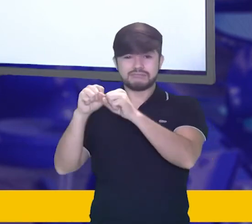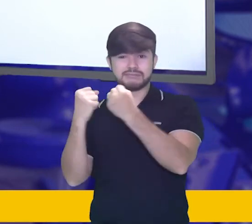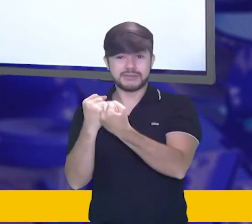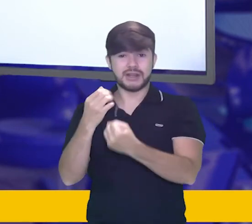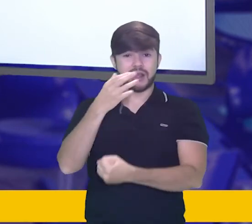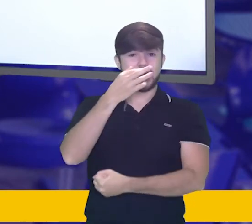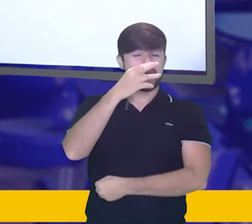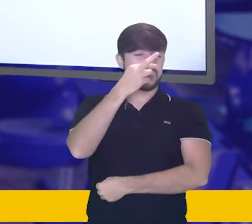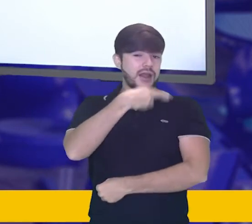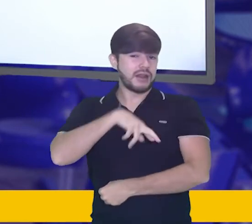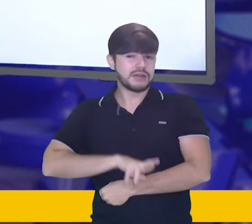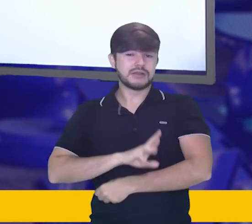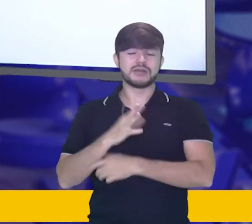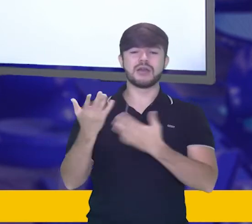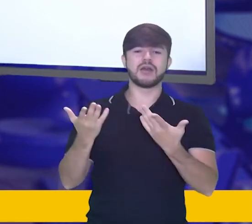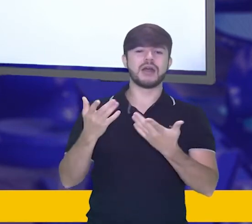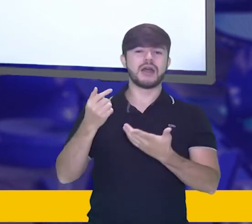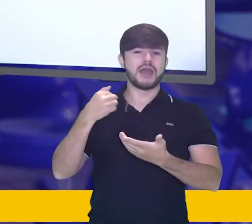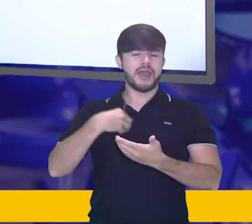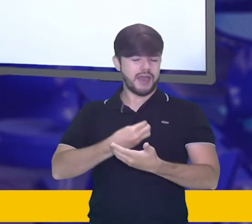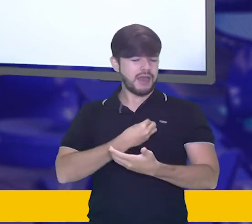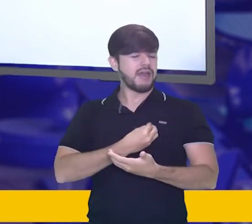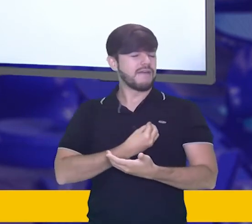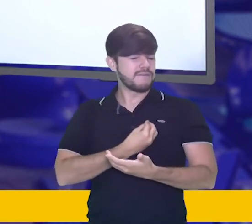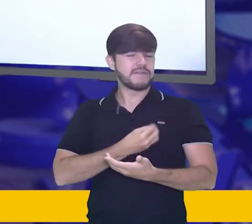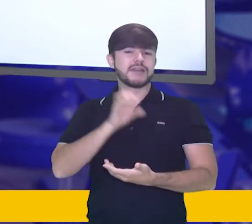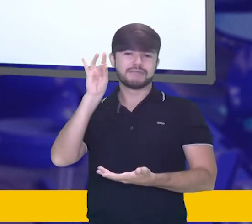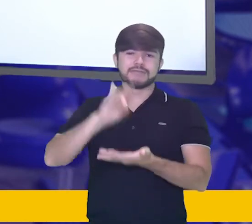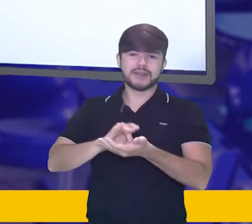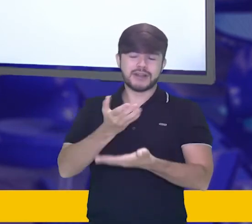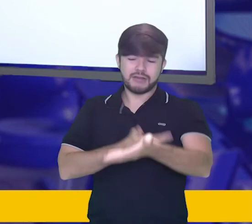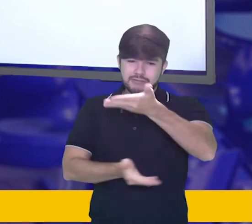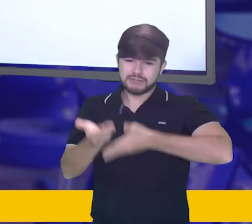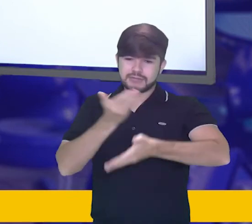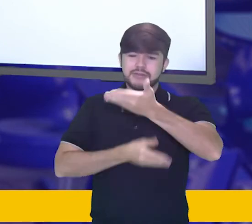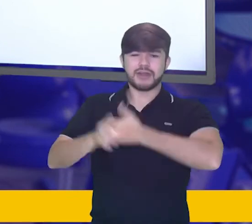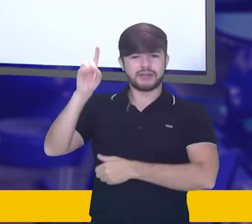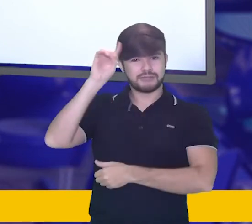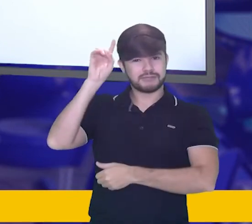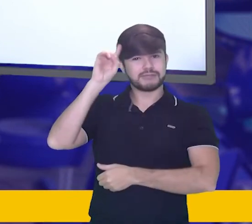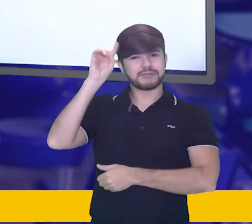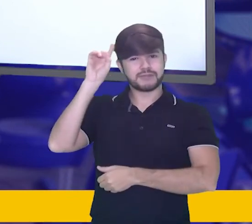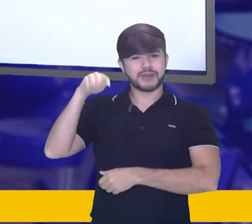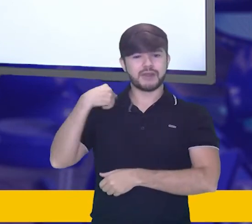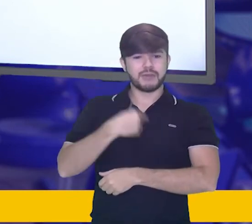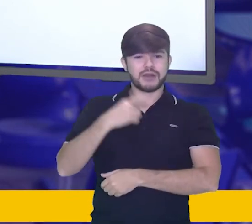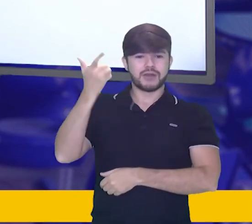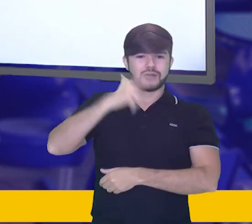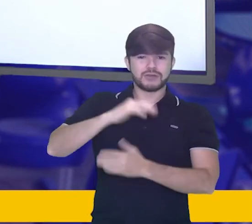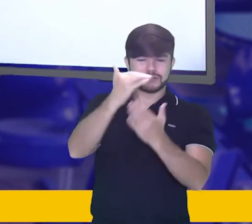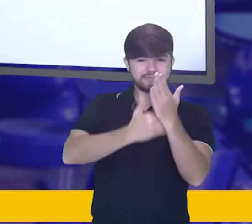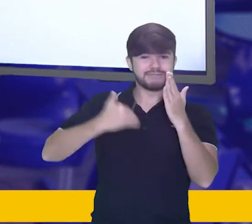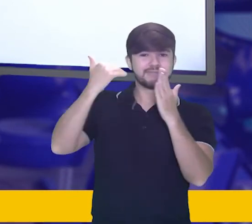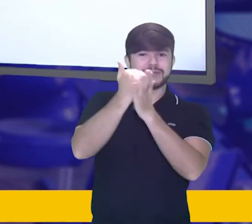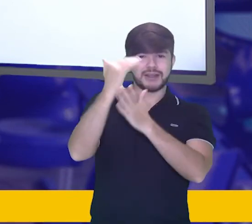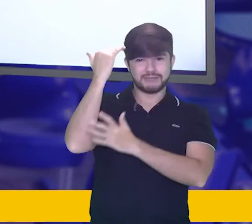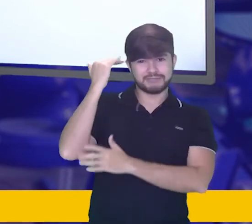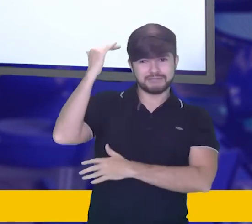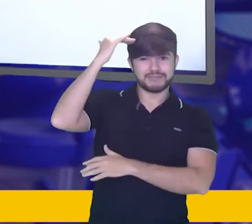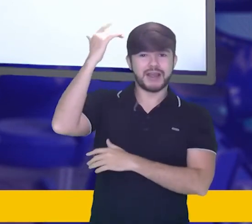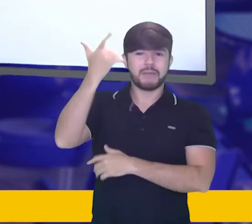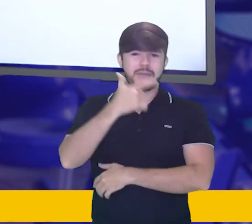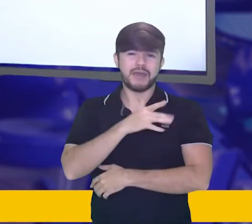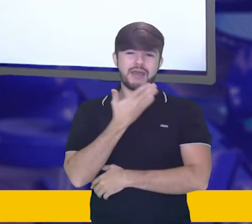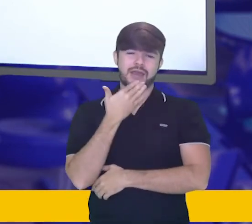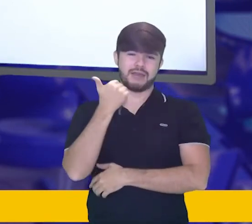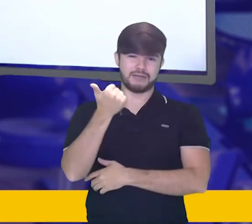atos ou ações religiosas ou com religiosidade faz parte da minha vida, do meu cotidiano, e isso me faz eu